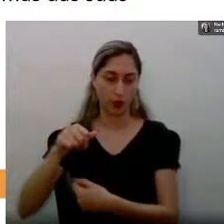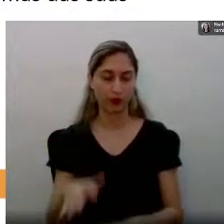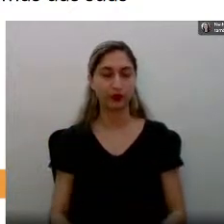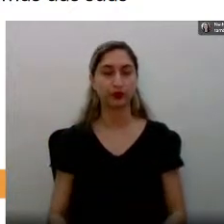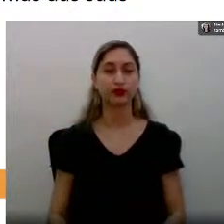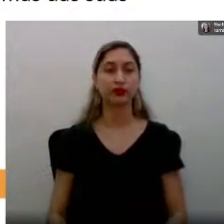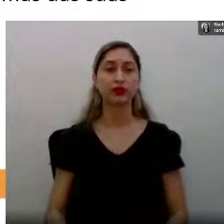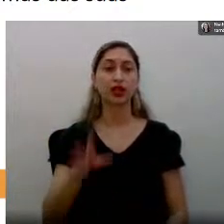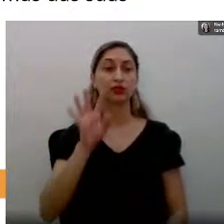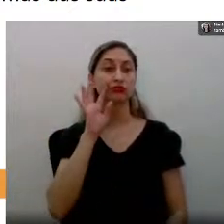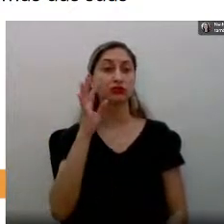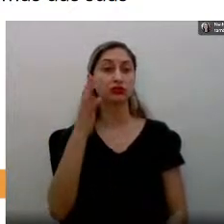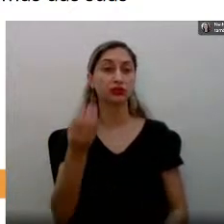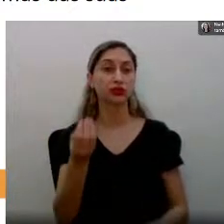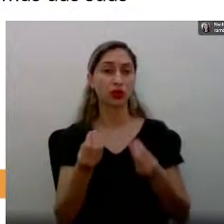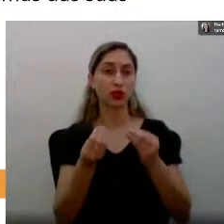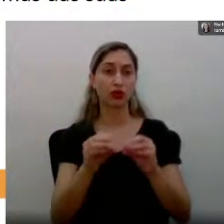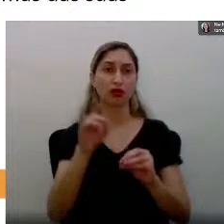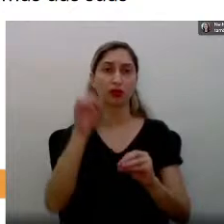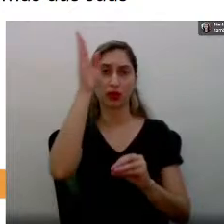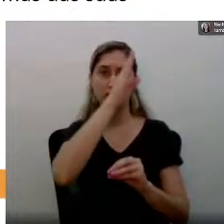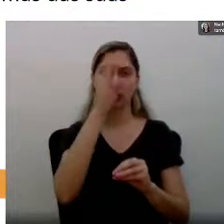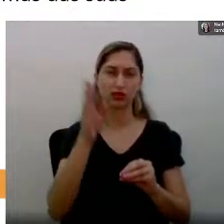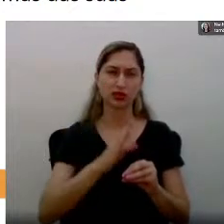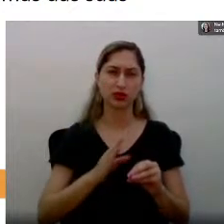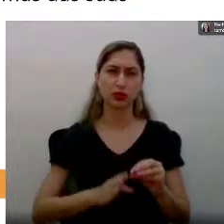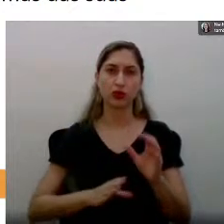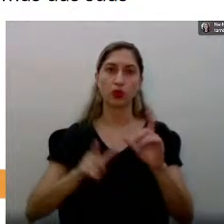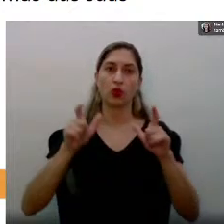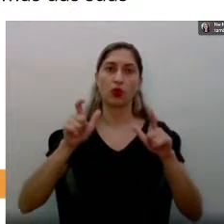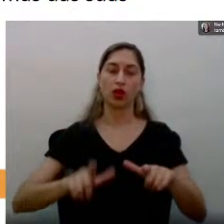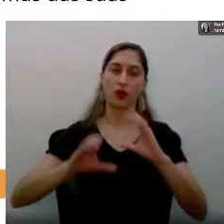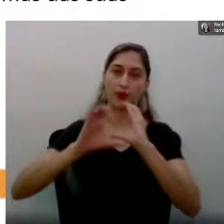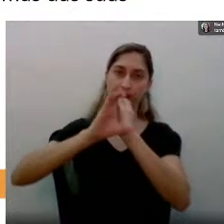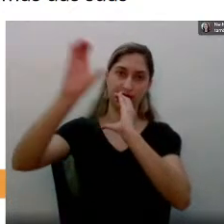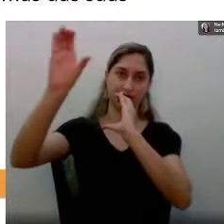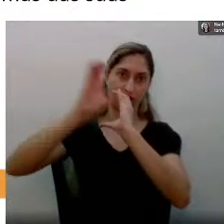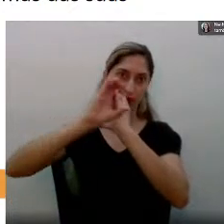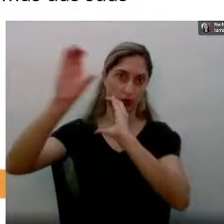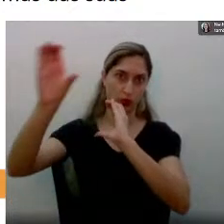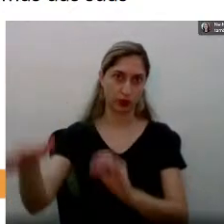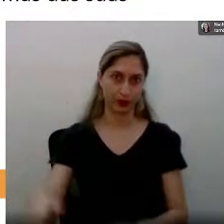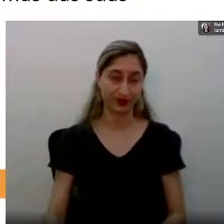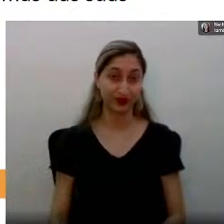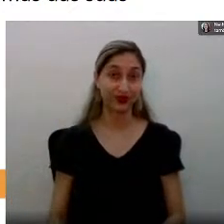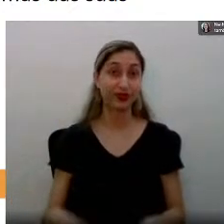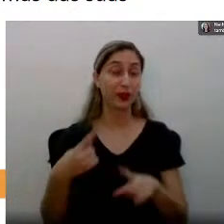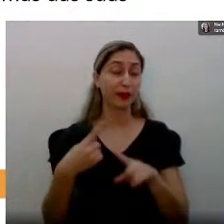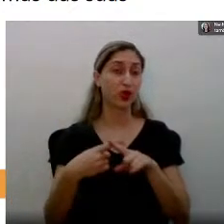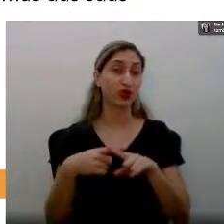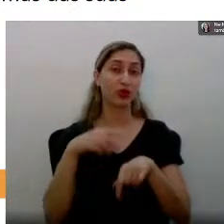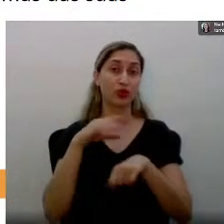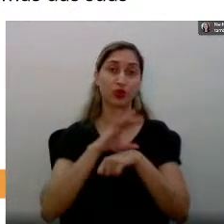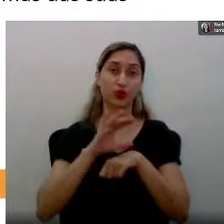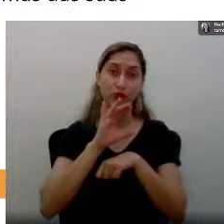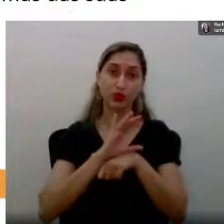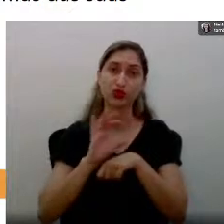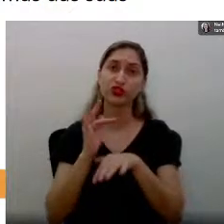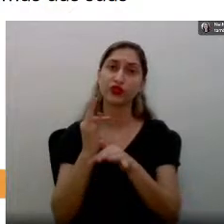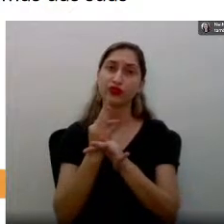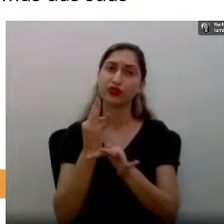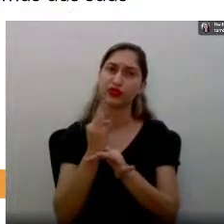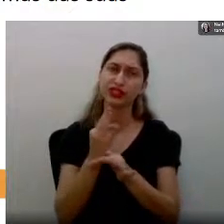grande observador beleza por quê Porque já a gente já não use física já tava rolando um tempo já na